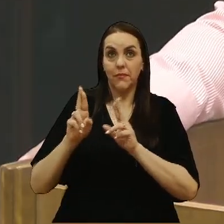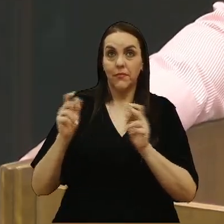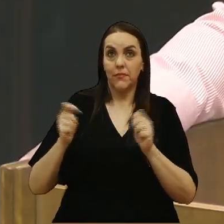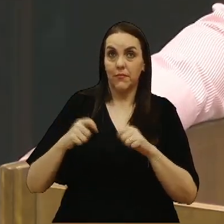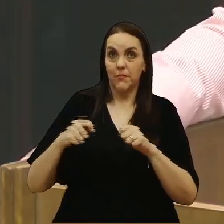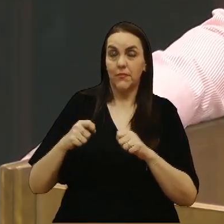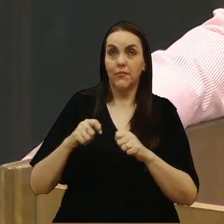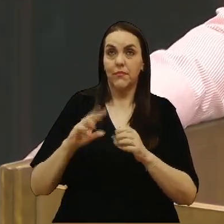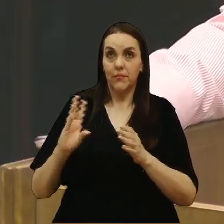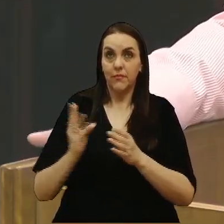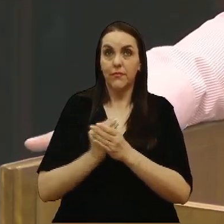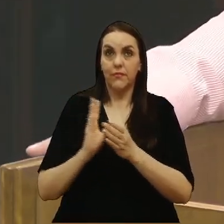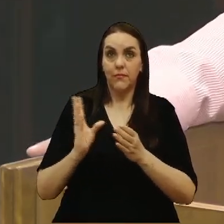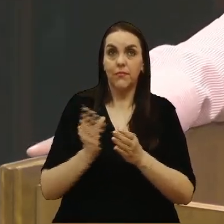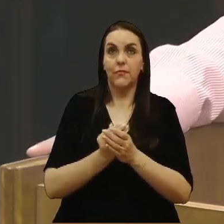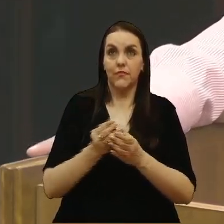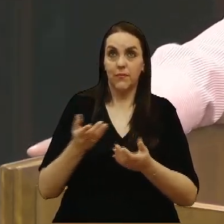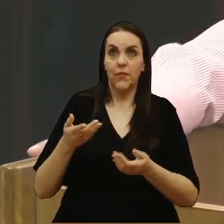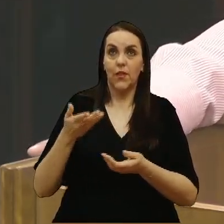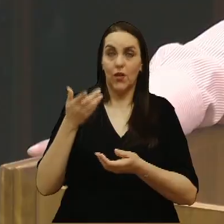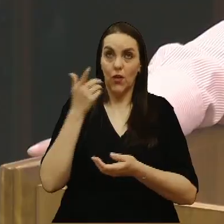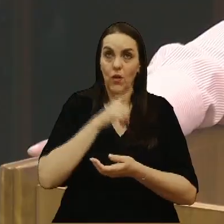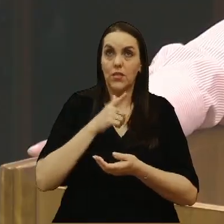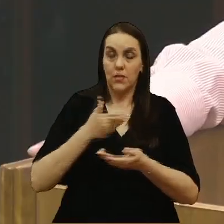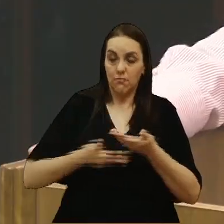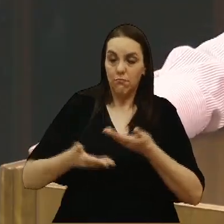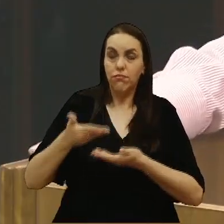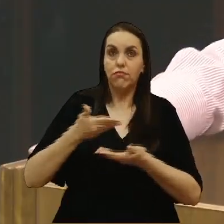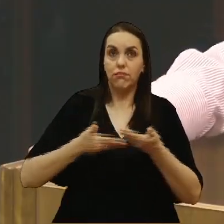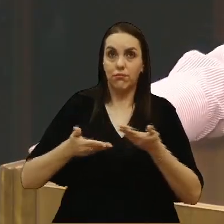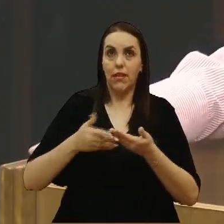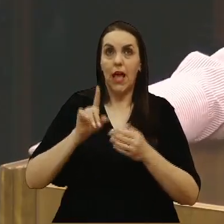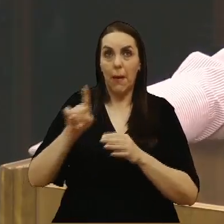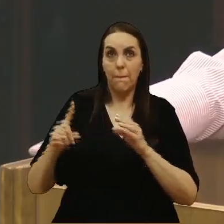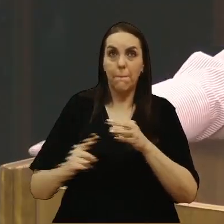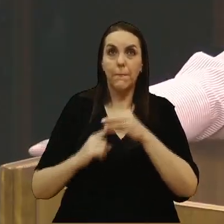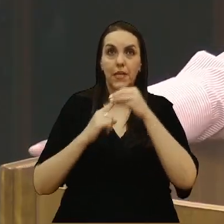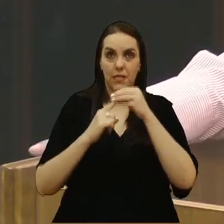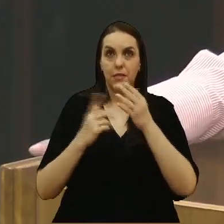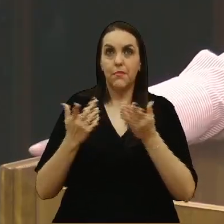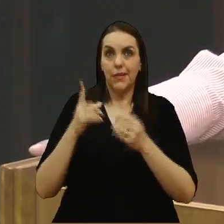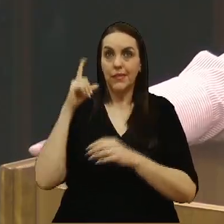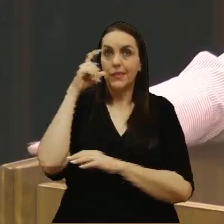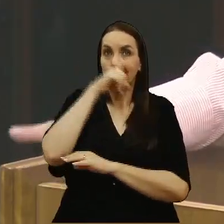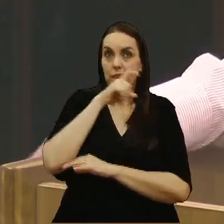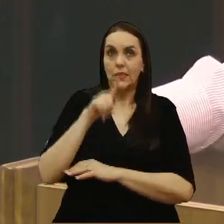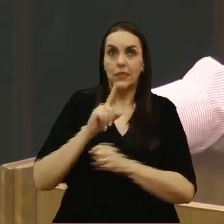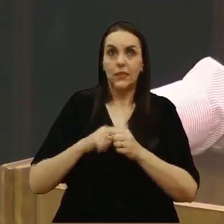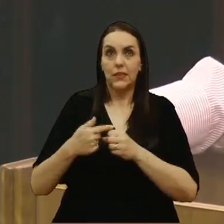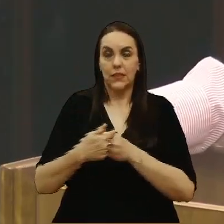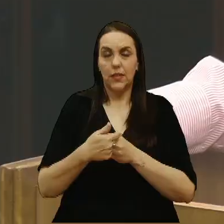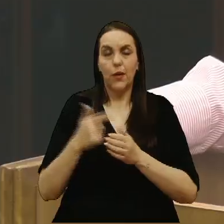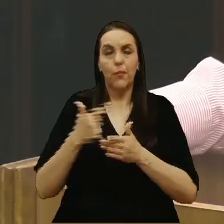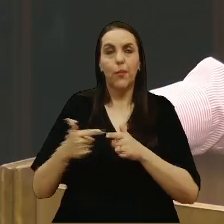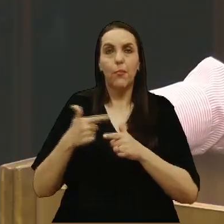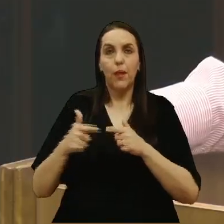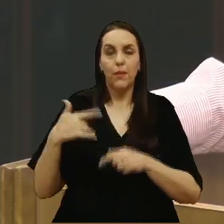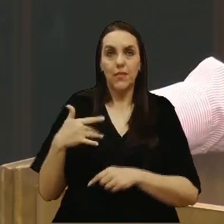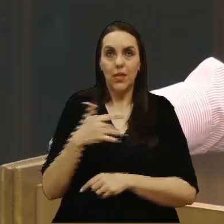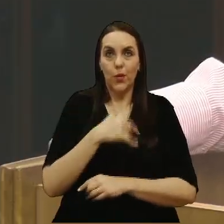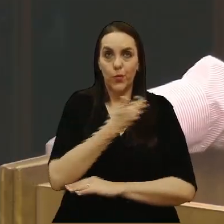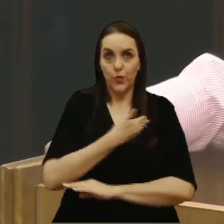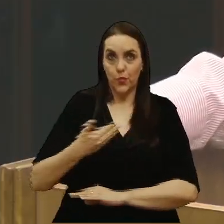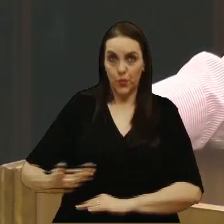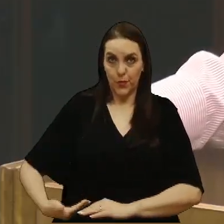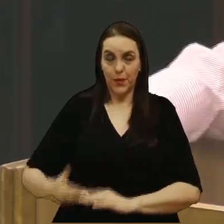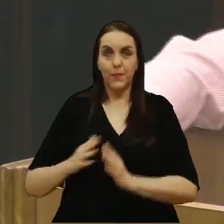se implementando, dando conta dessa que é uma das principais chagas do nosso município, né, os problemas da saúde pública. Mas o